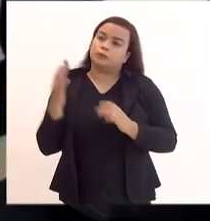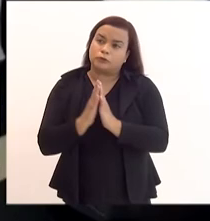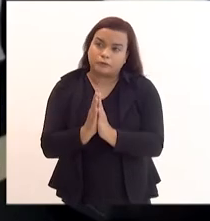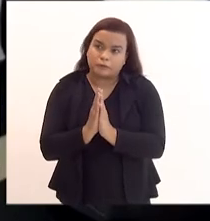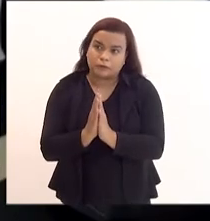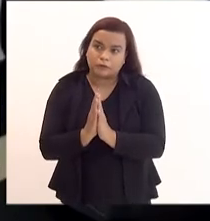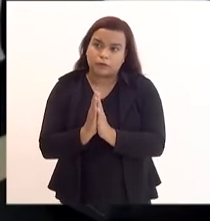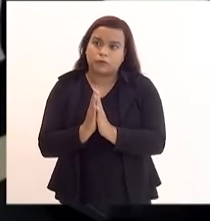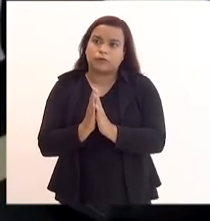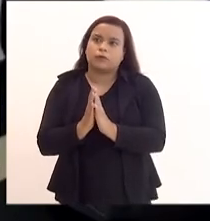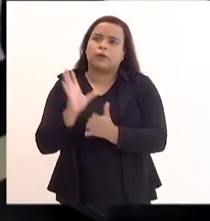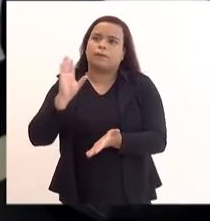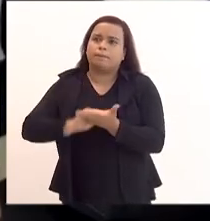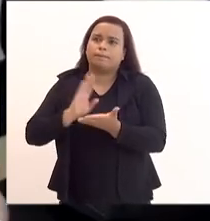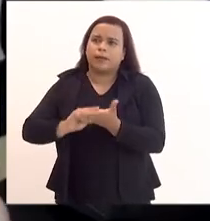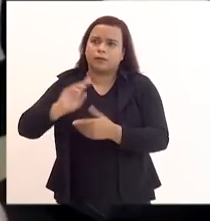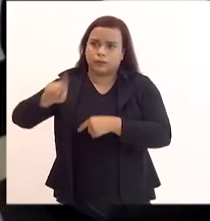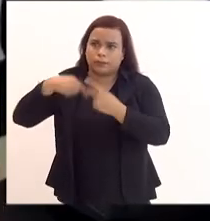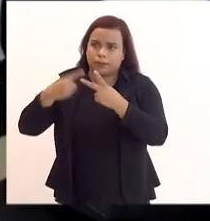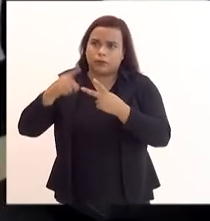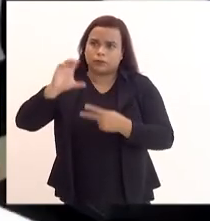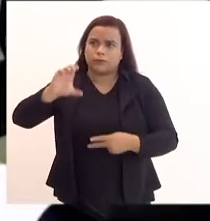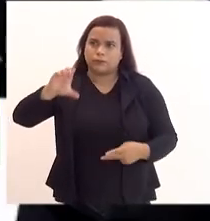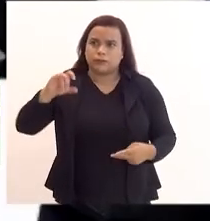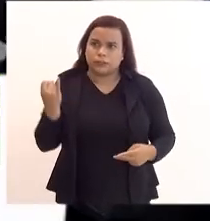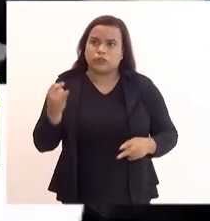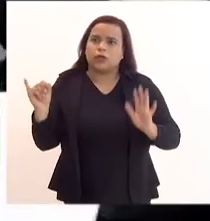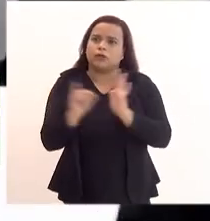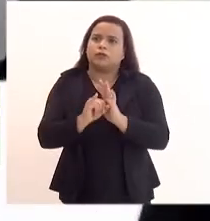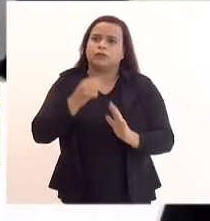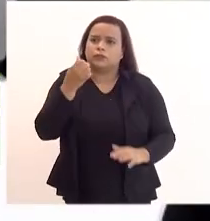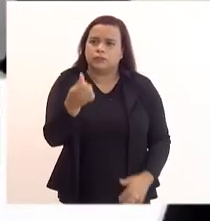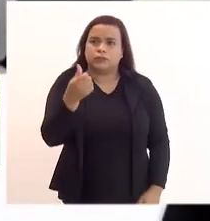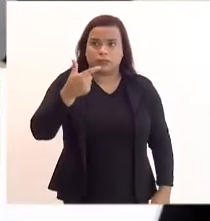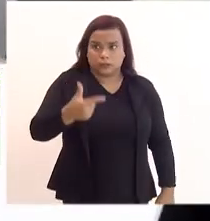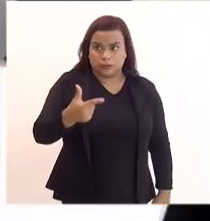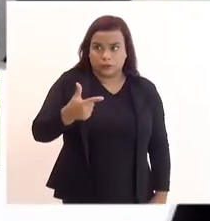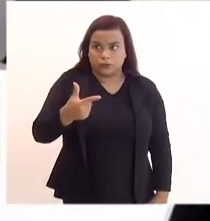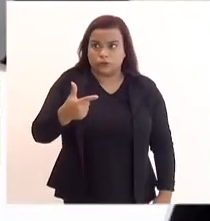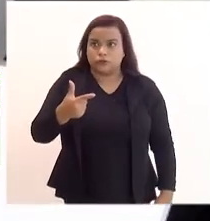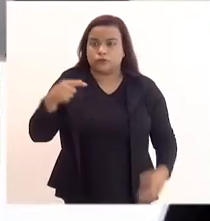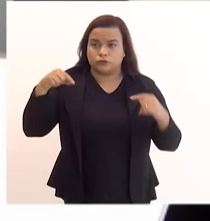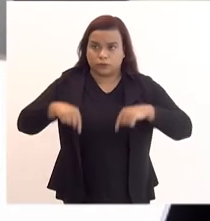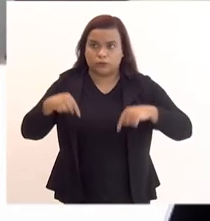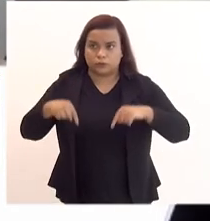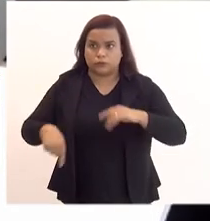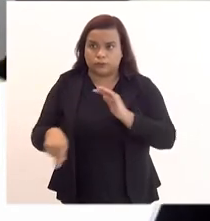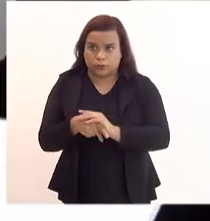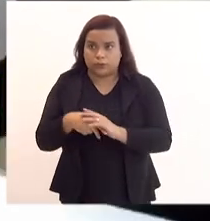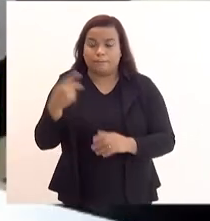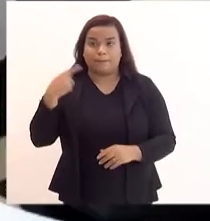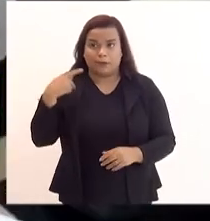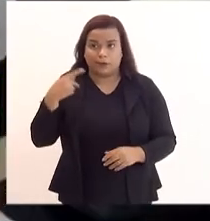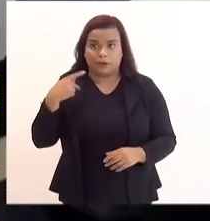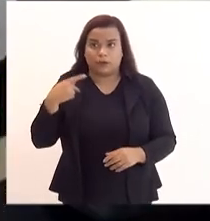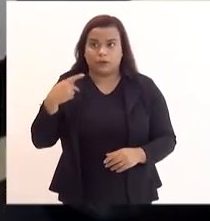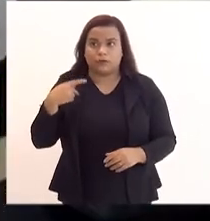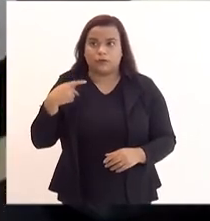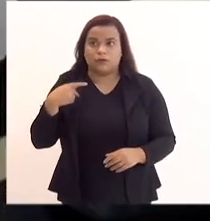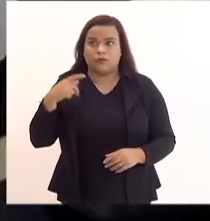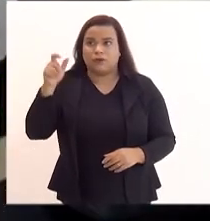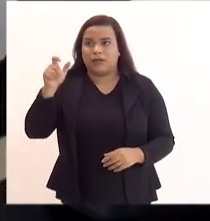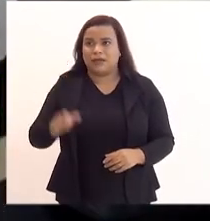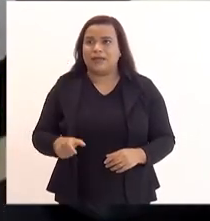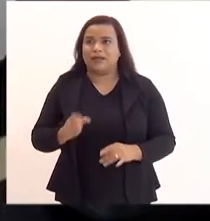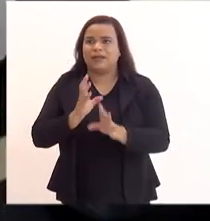Na próxima pauta da CCJ... O item 62 dessa pauta de hoje, okay, que é meu, tem ficado no final da